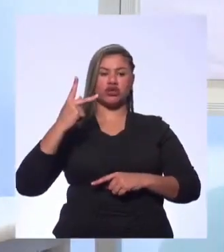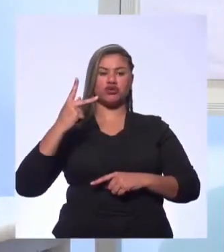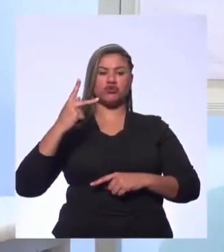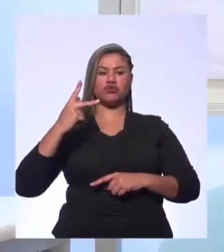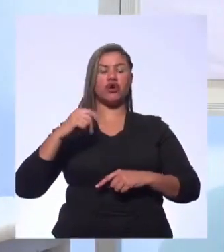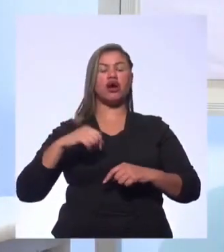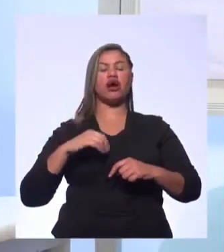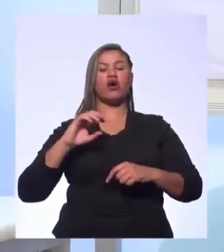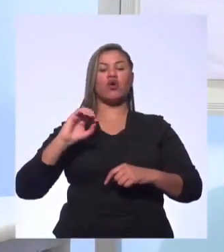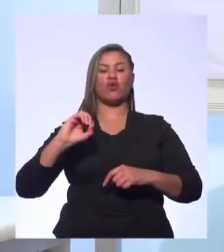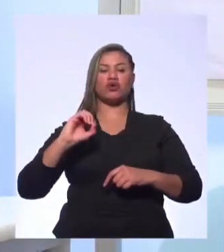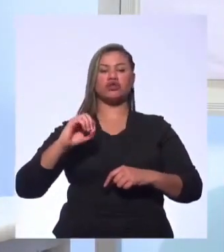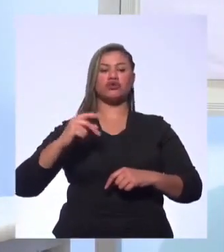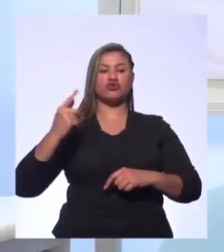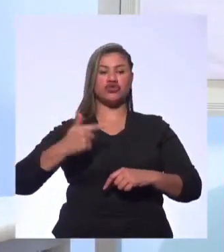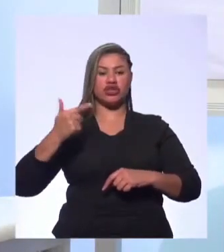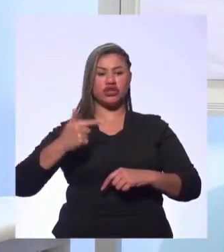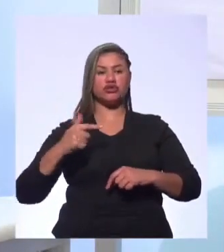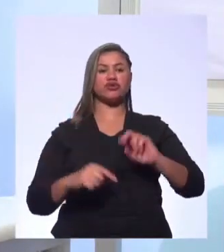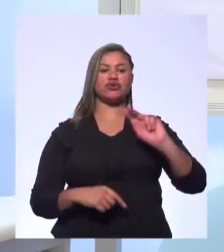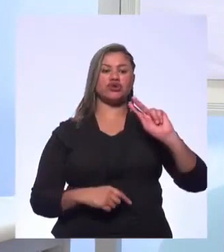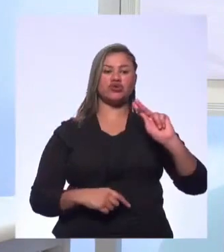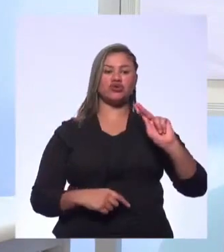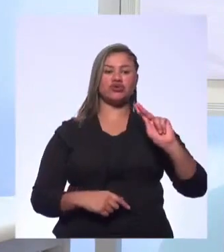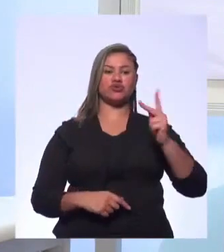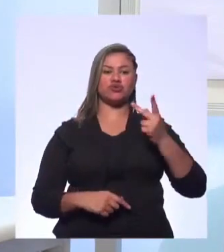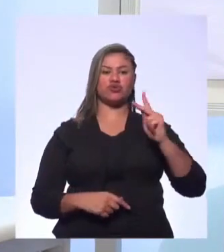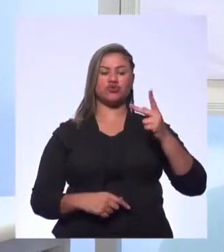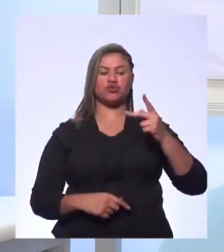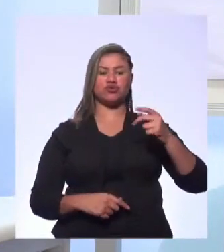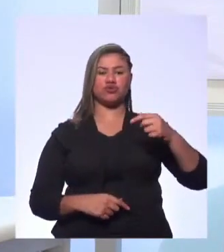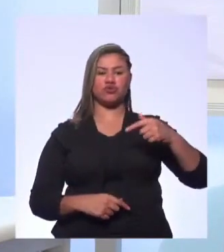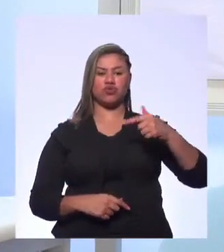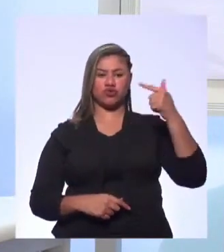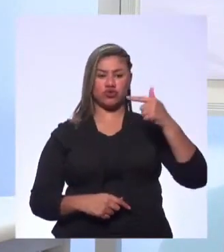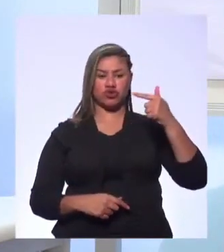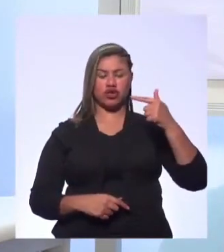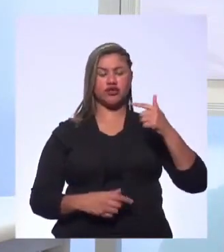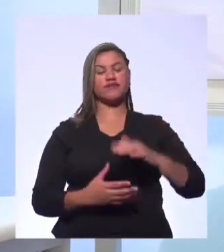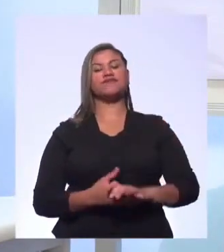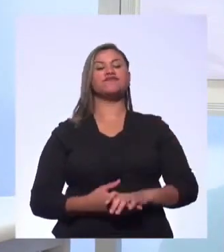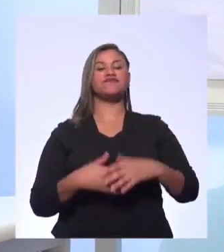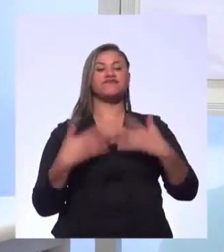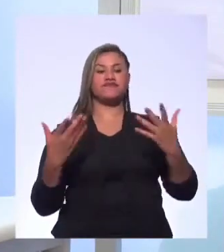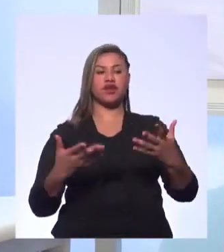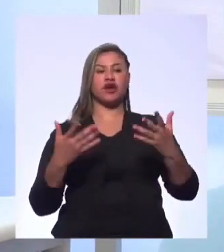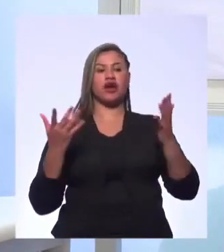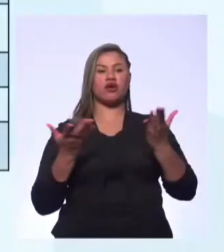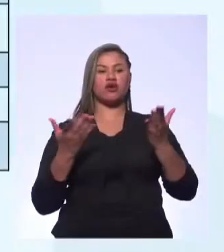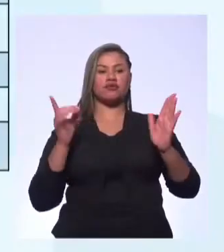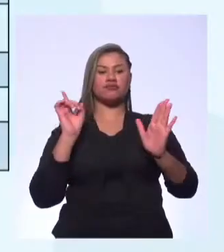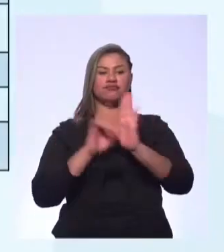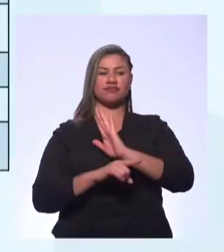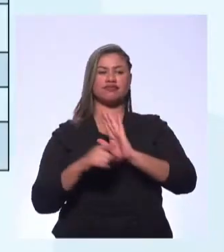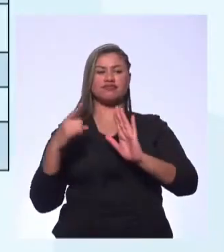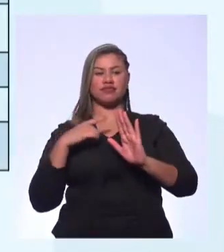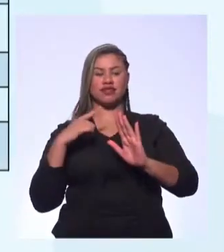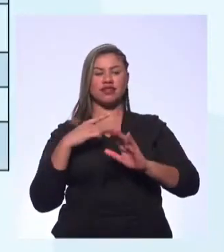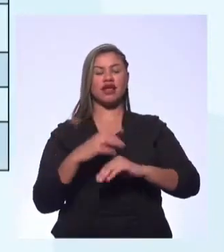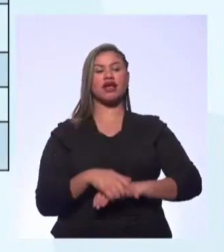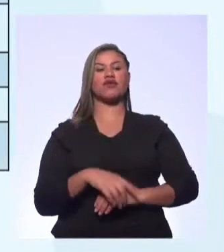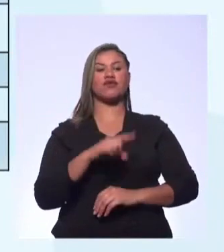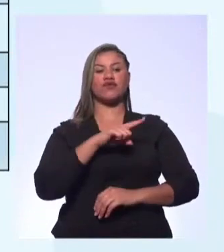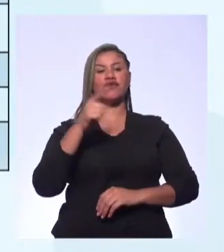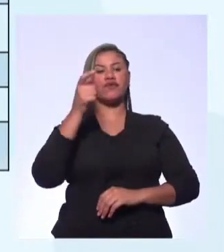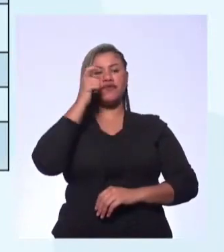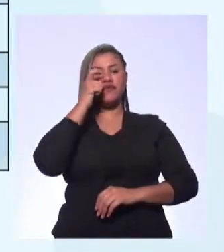Então, baseado nisso, eu vou dar para vocês agora 2 minutinhos para responder uma questão para a gente. Agora, a vez de vocês. Vocês vão observar